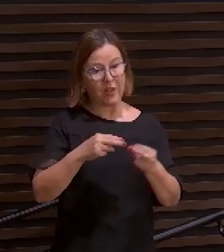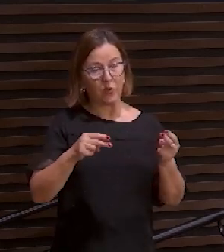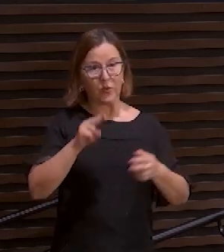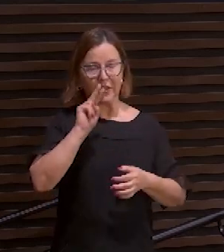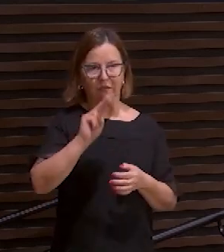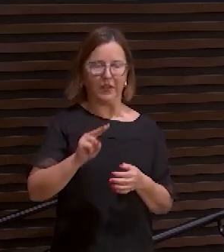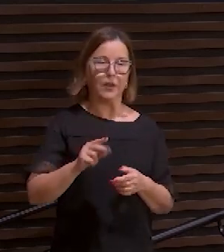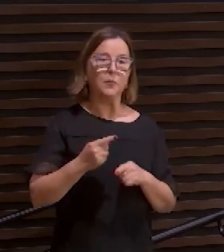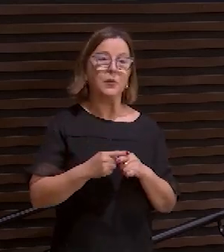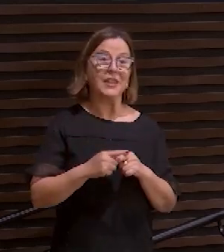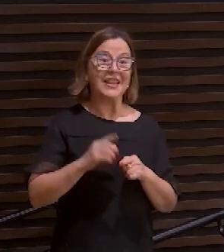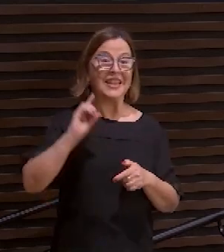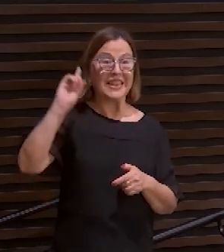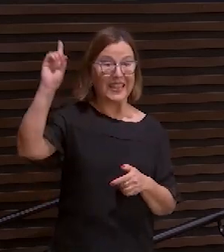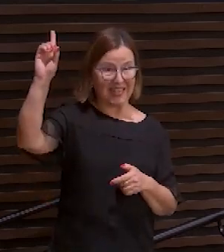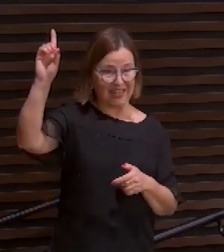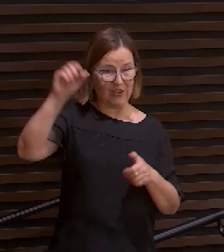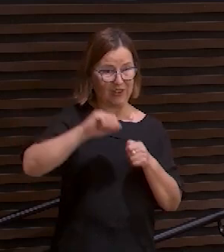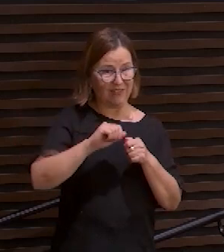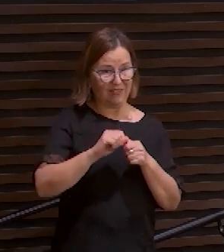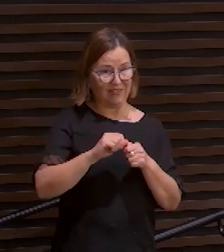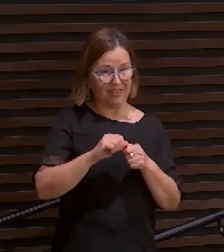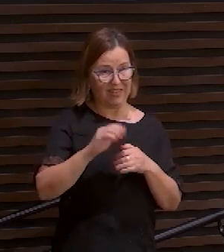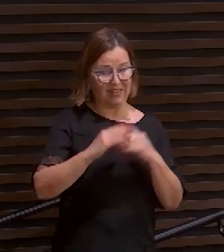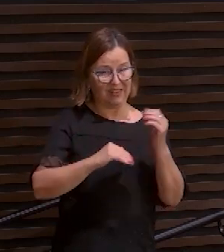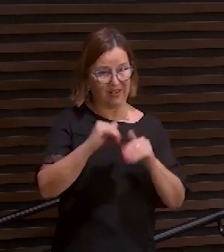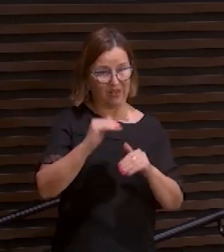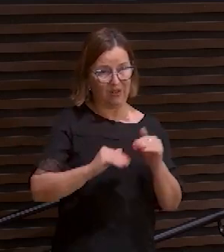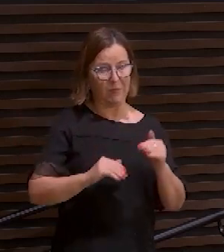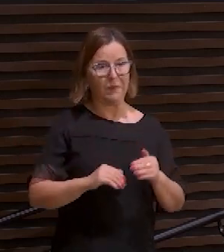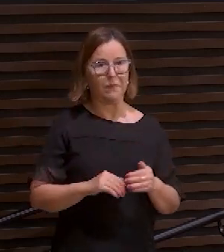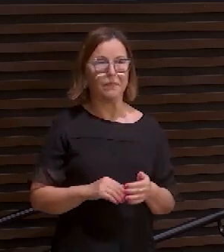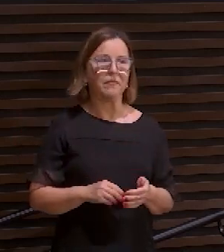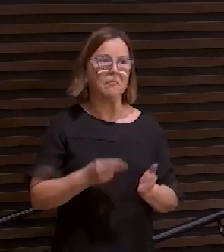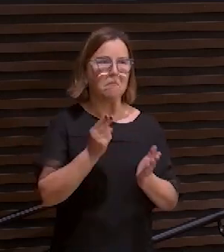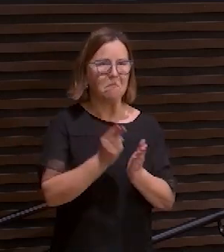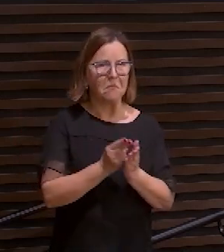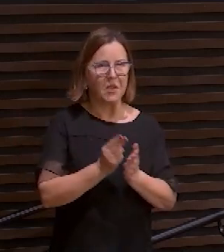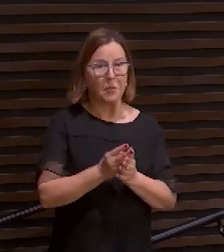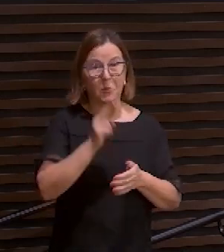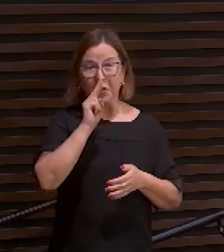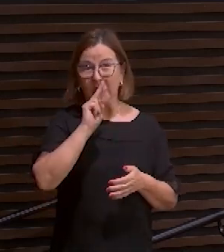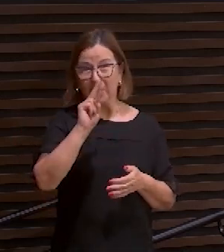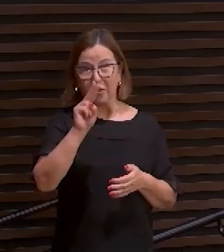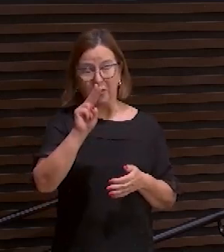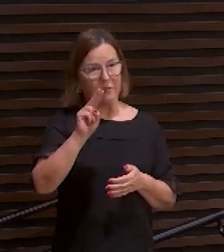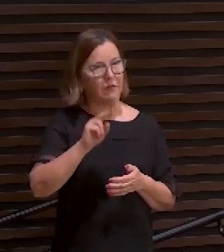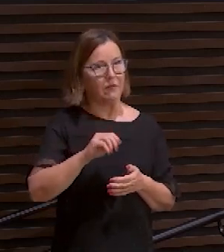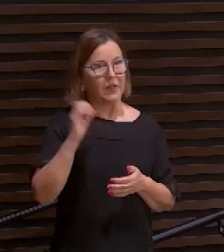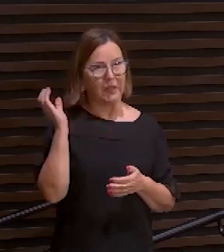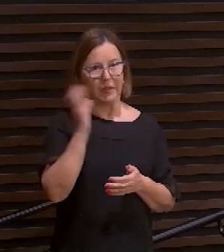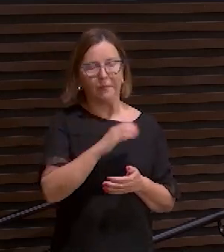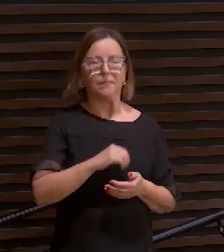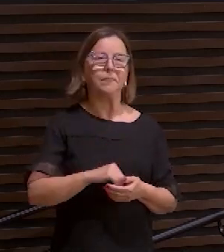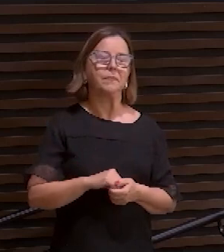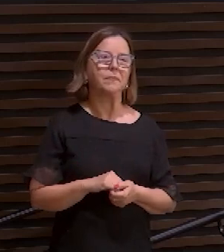e ativo, mesmo que não possamos vê-lo diretamente. Quando